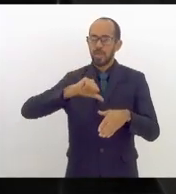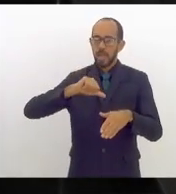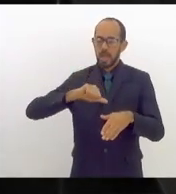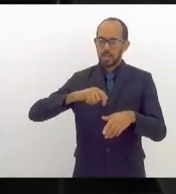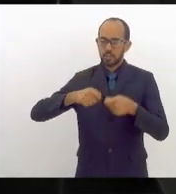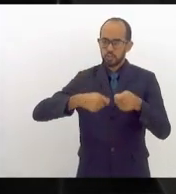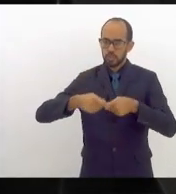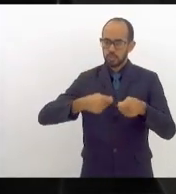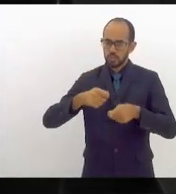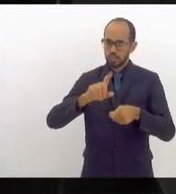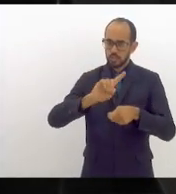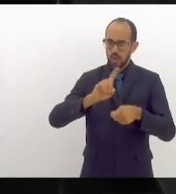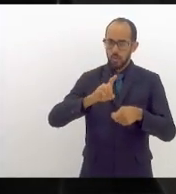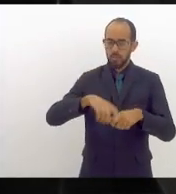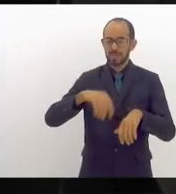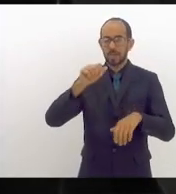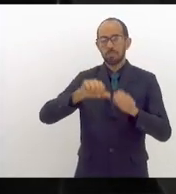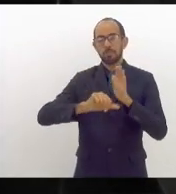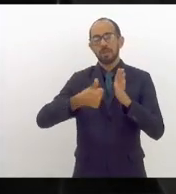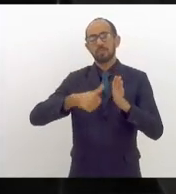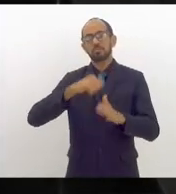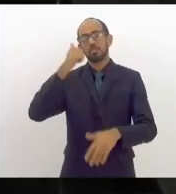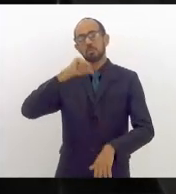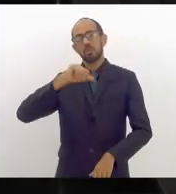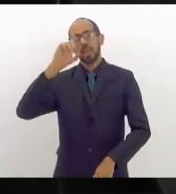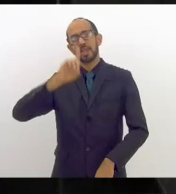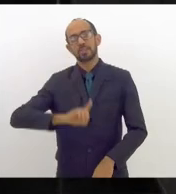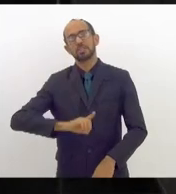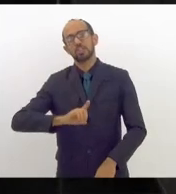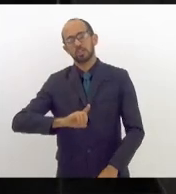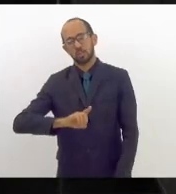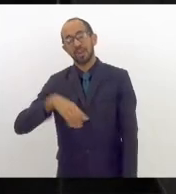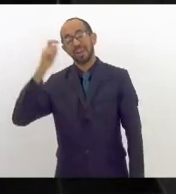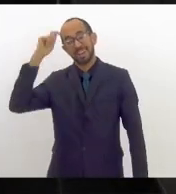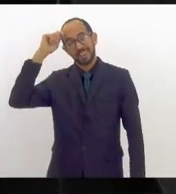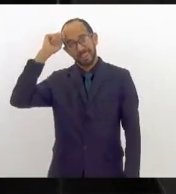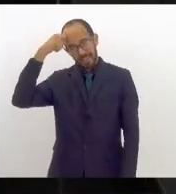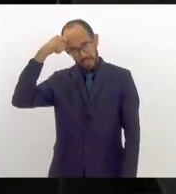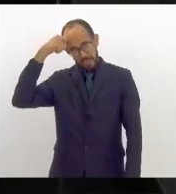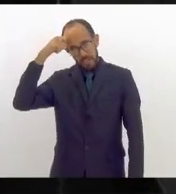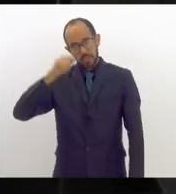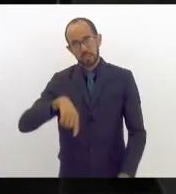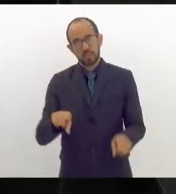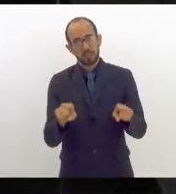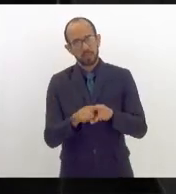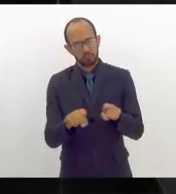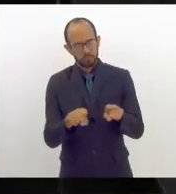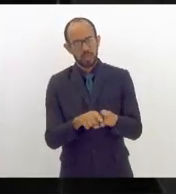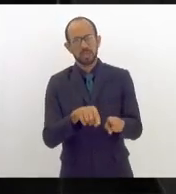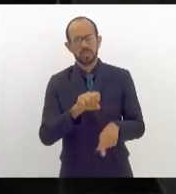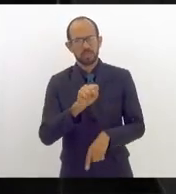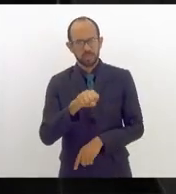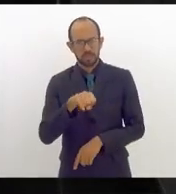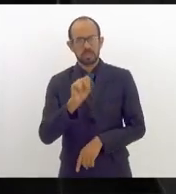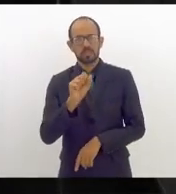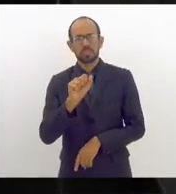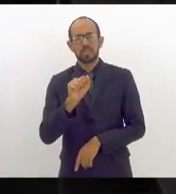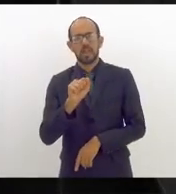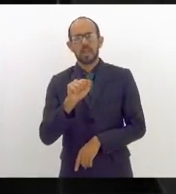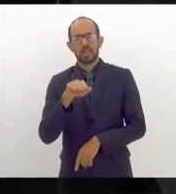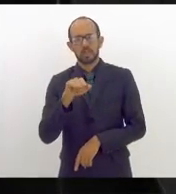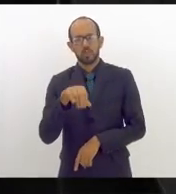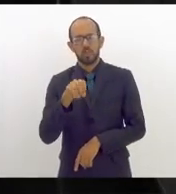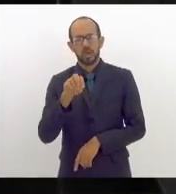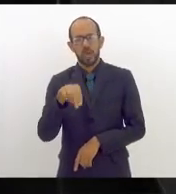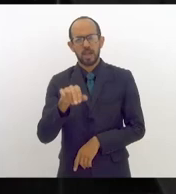uma professora negra dirige o exérge a professora Sayonara também qualificada eh como